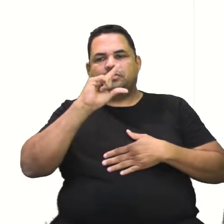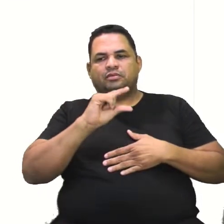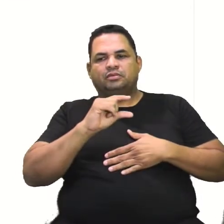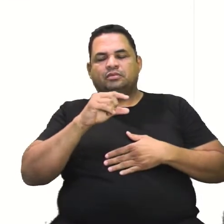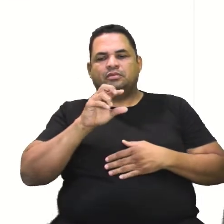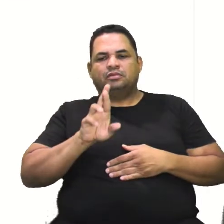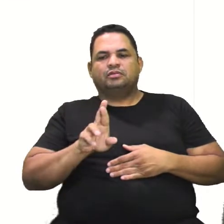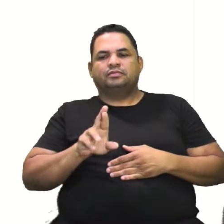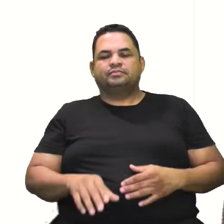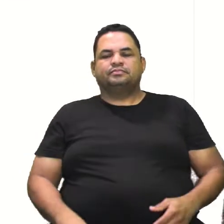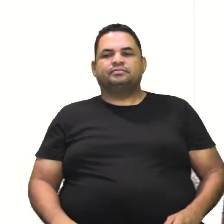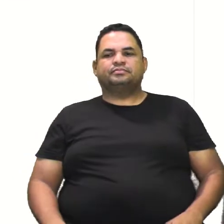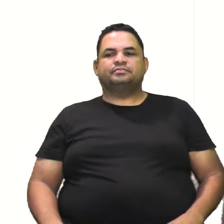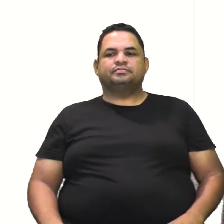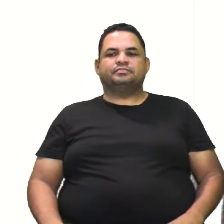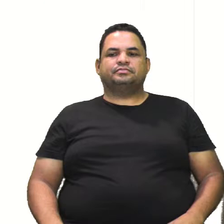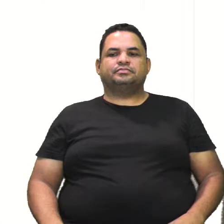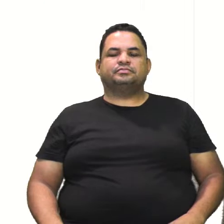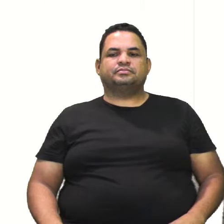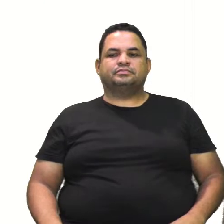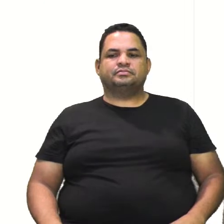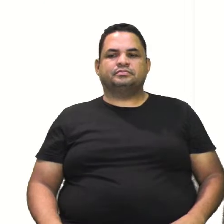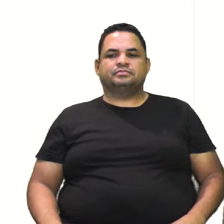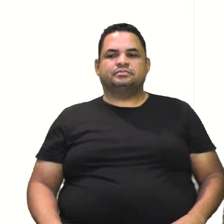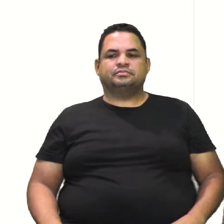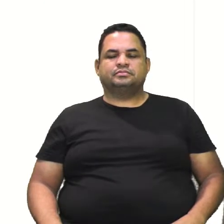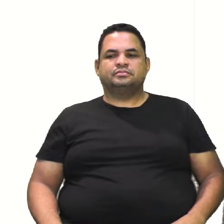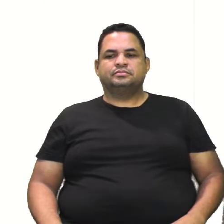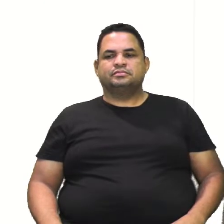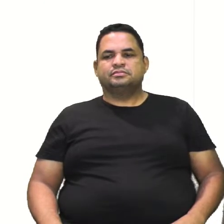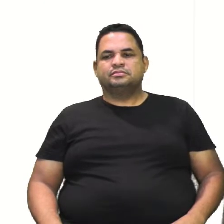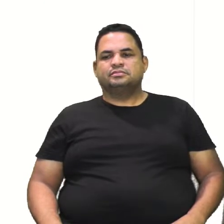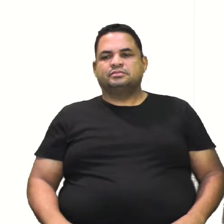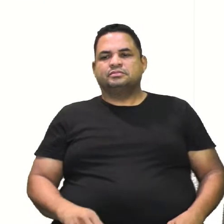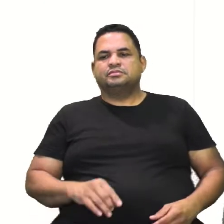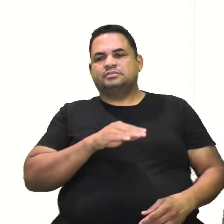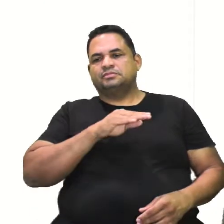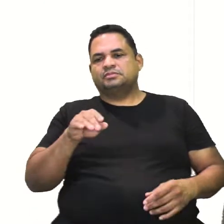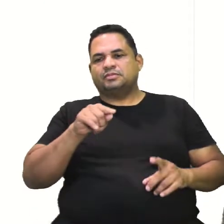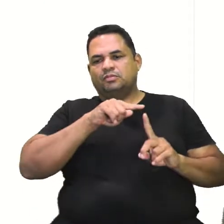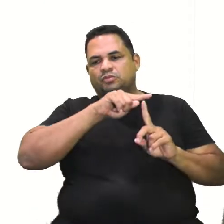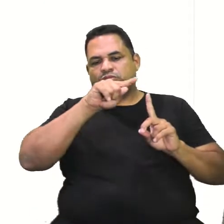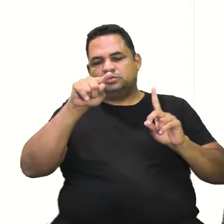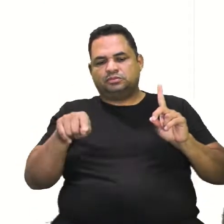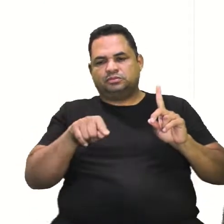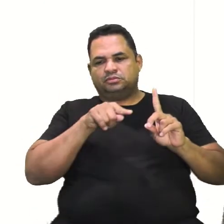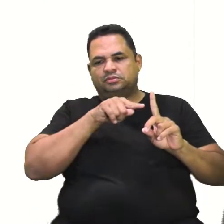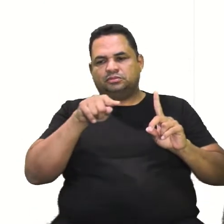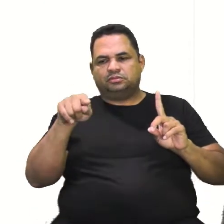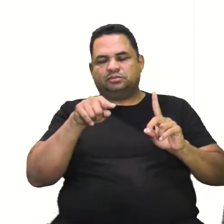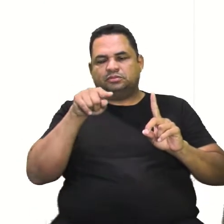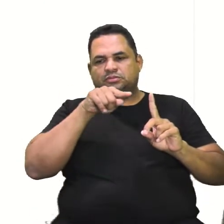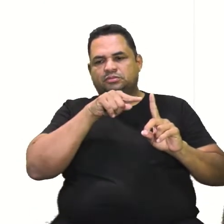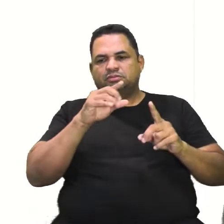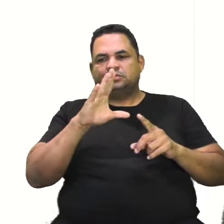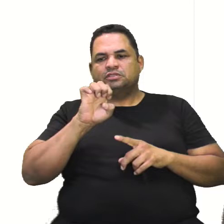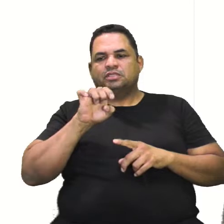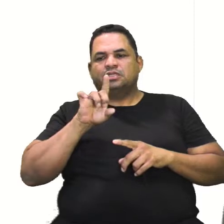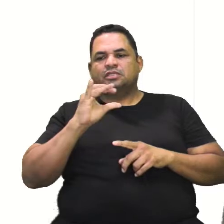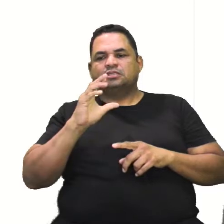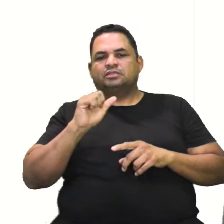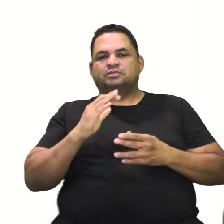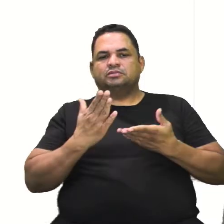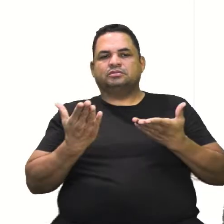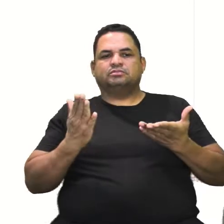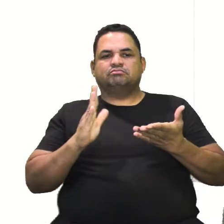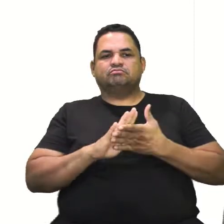Ou seja, a posição entre reta e circunferência é secante. Aí eles devem estar pensando,